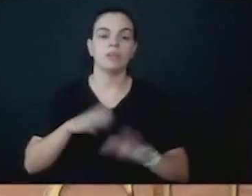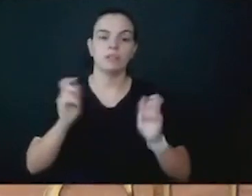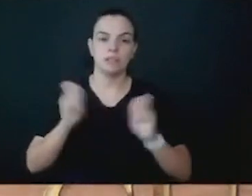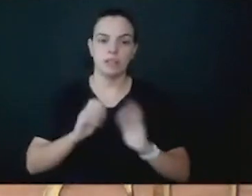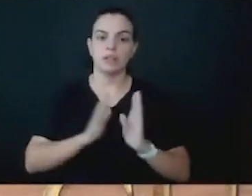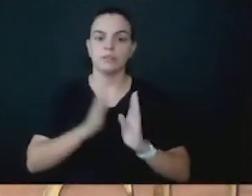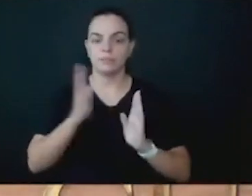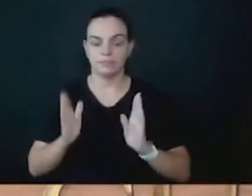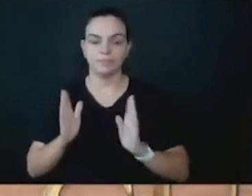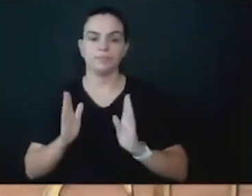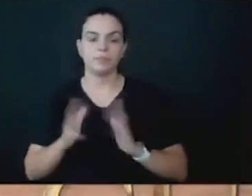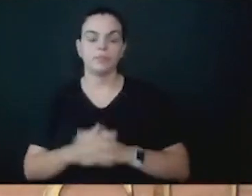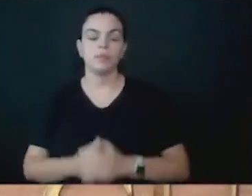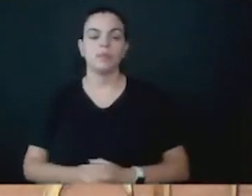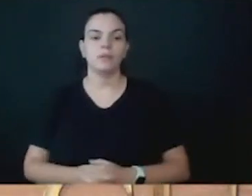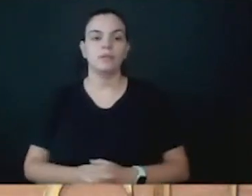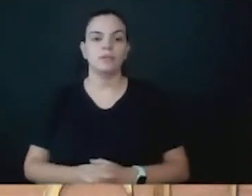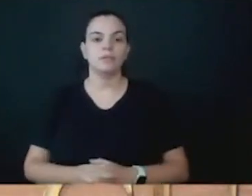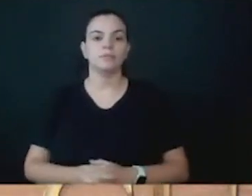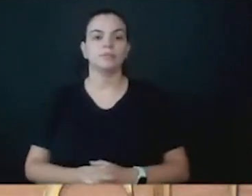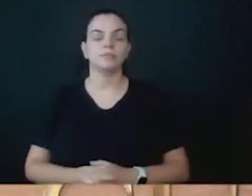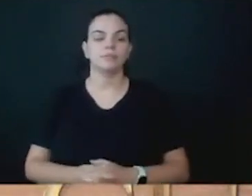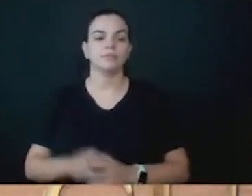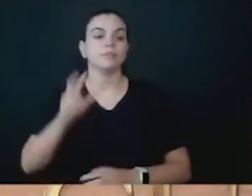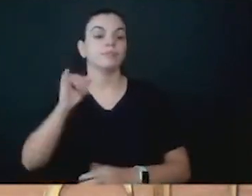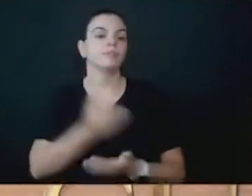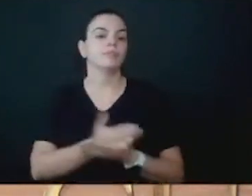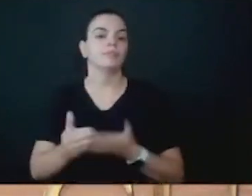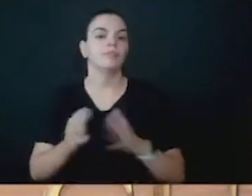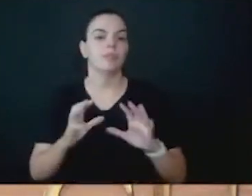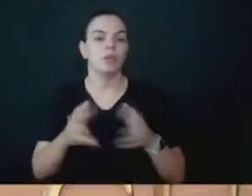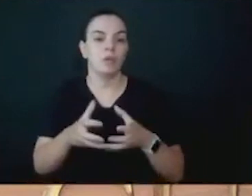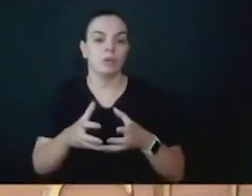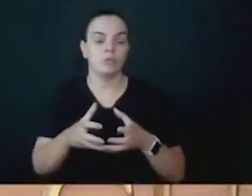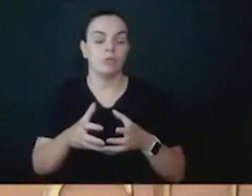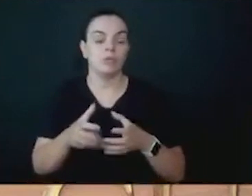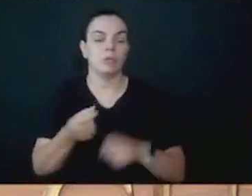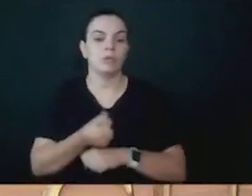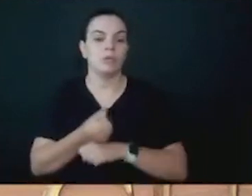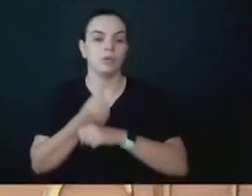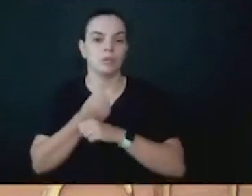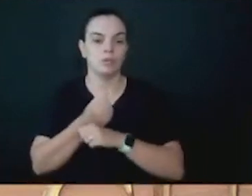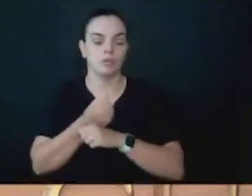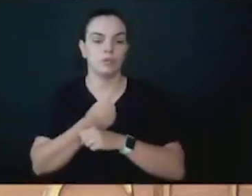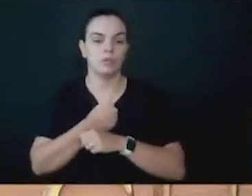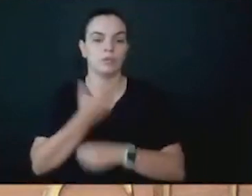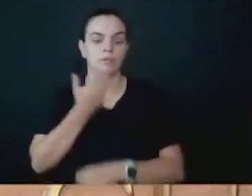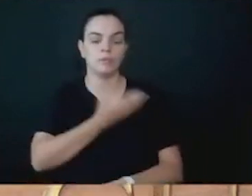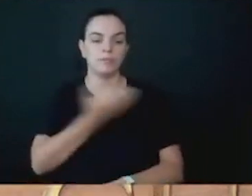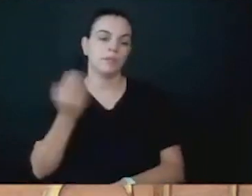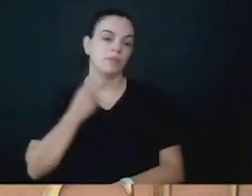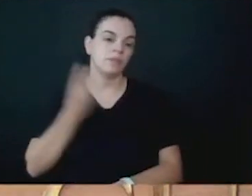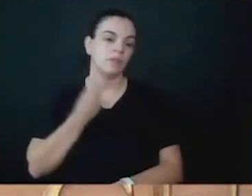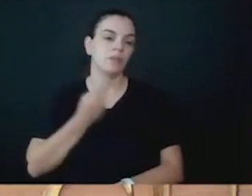E iniciaremos daí com os membros da Comissão da Economia. Então, eu peço aos vereadores que